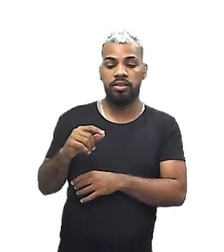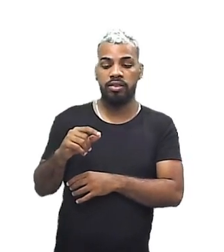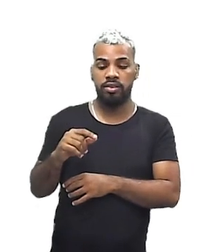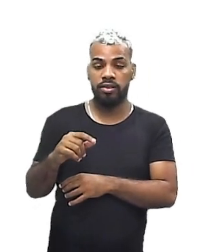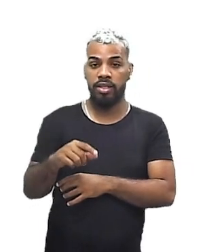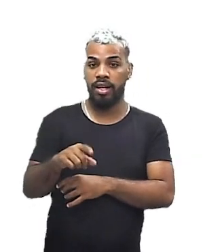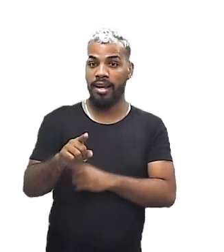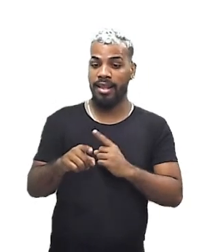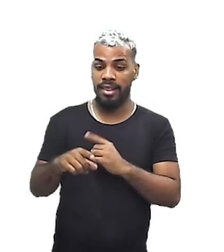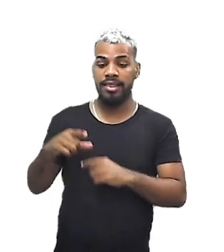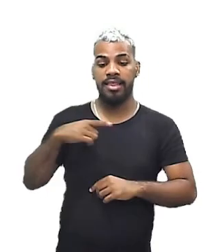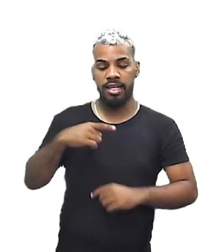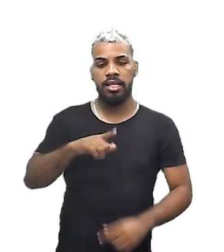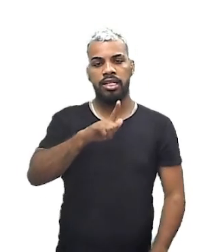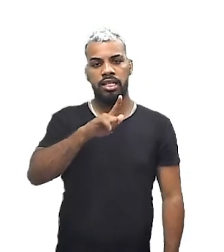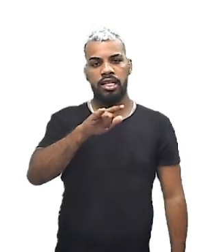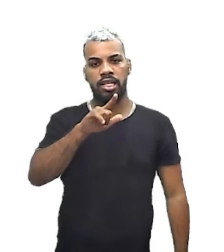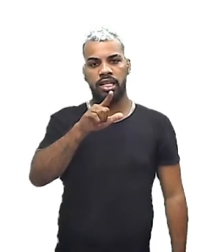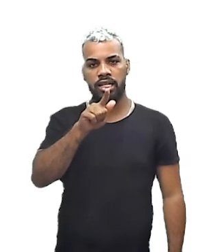vai ter glicose